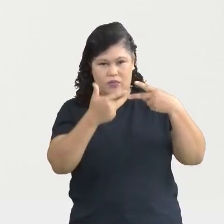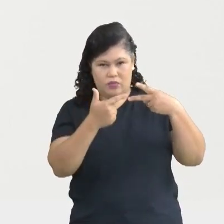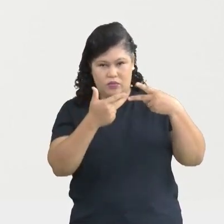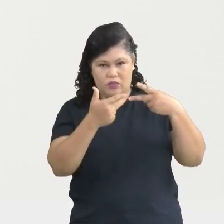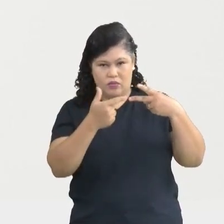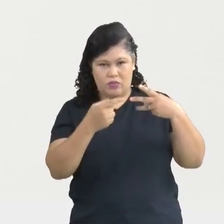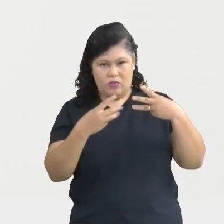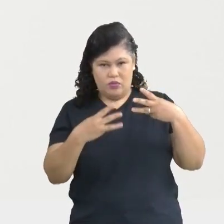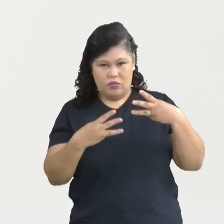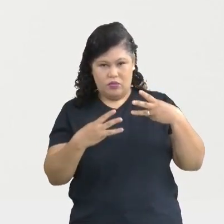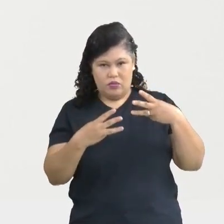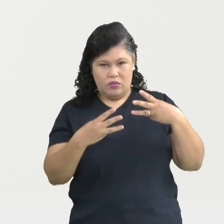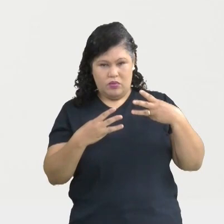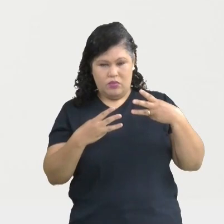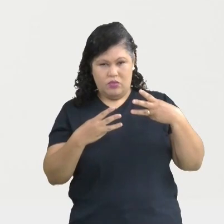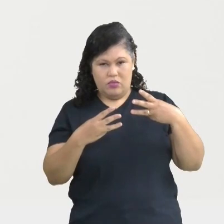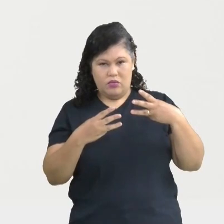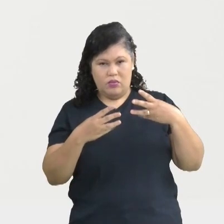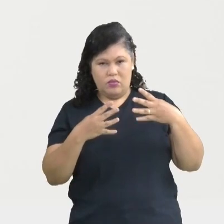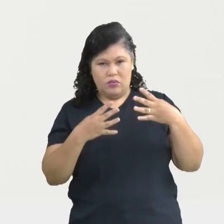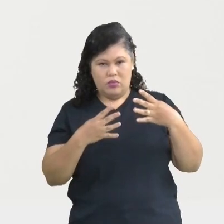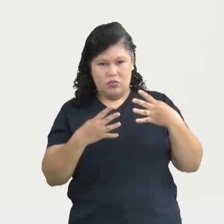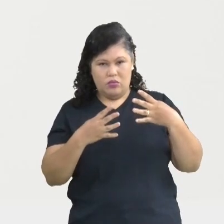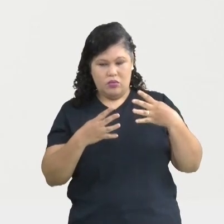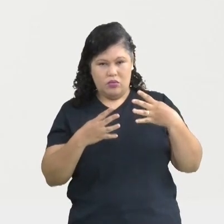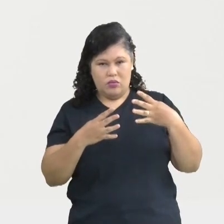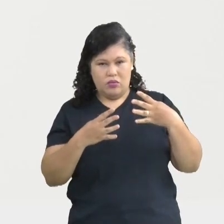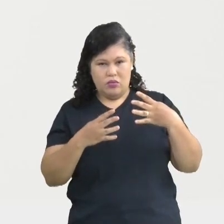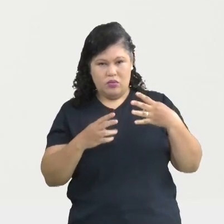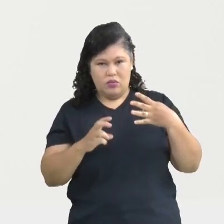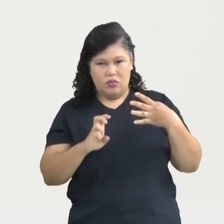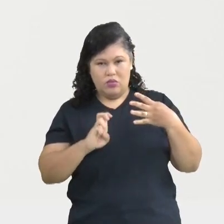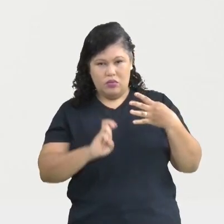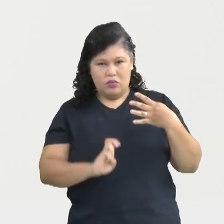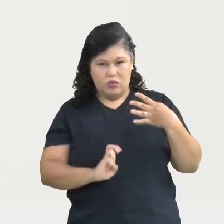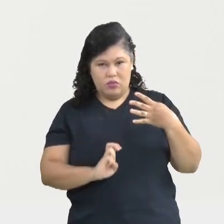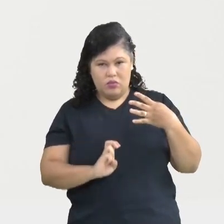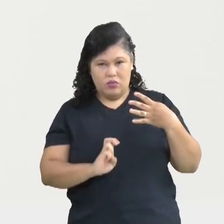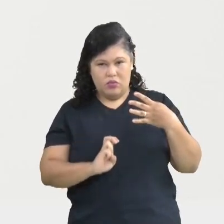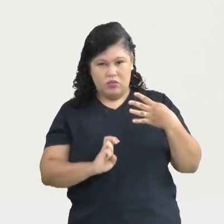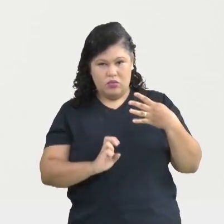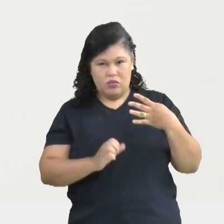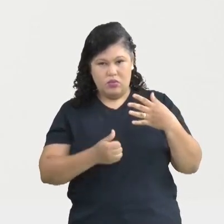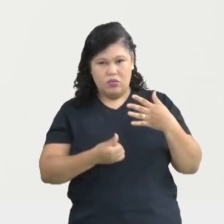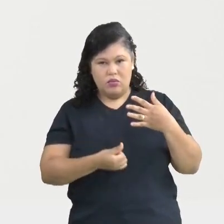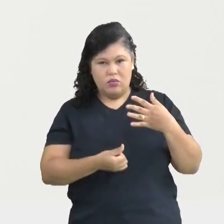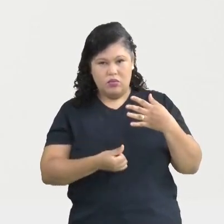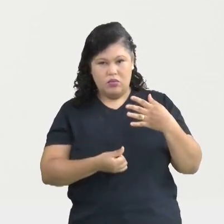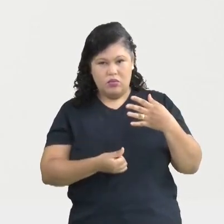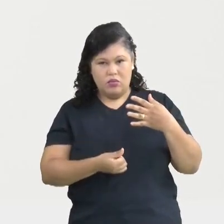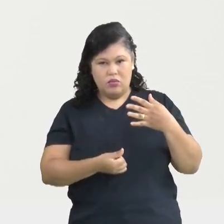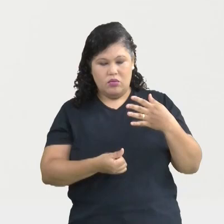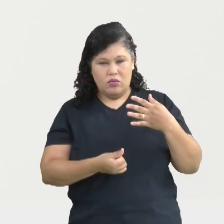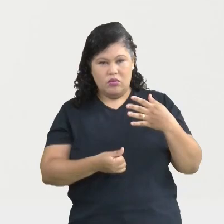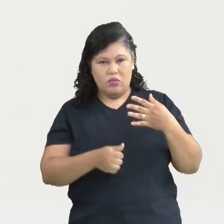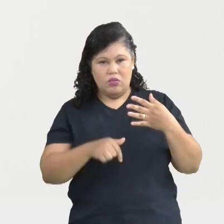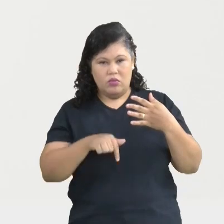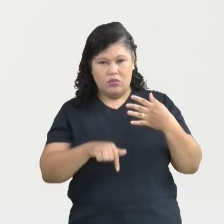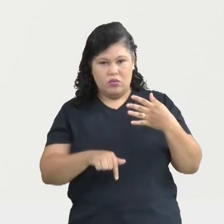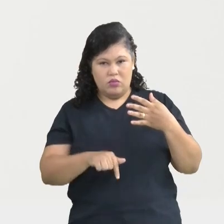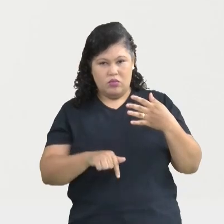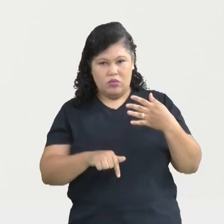2, 3, 4, 5,